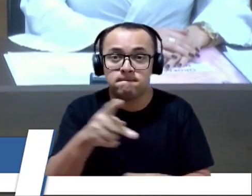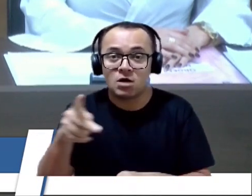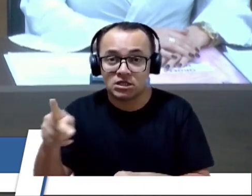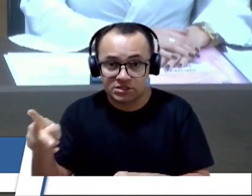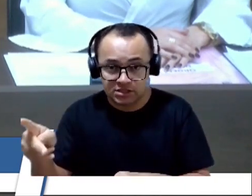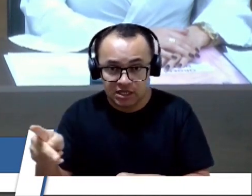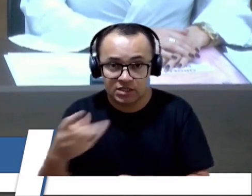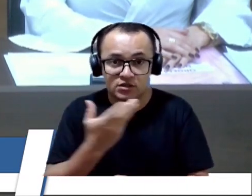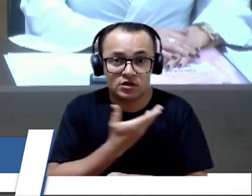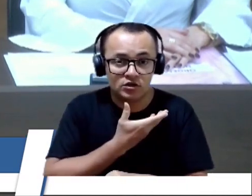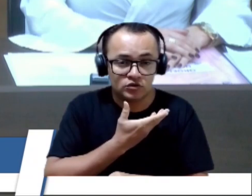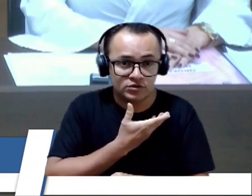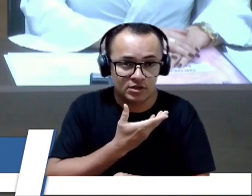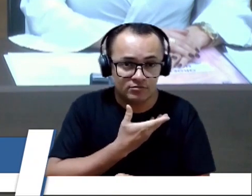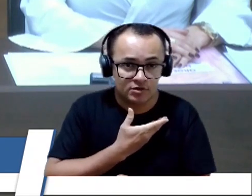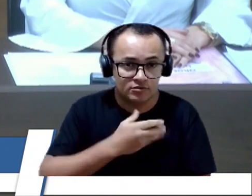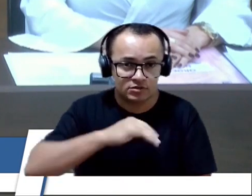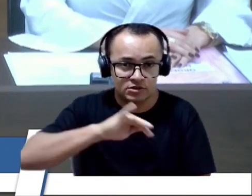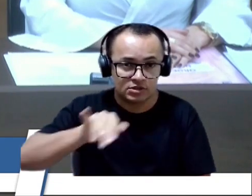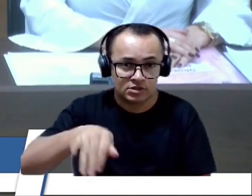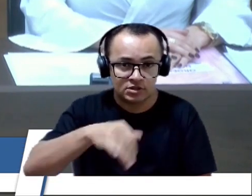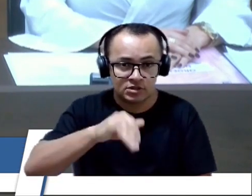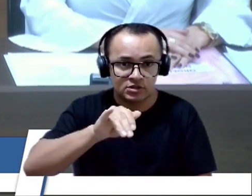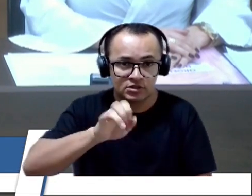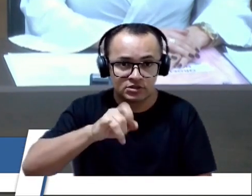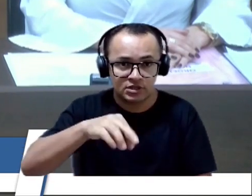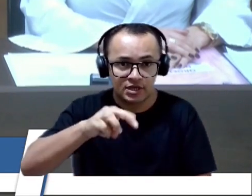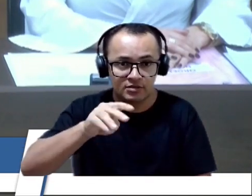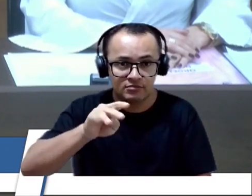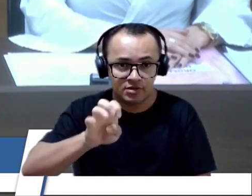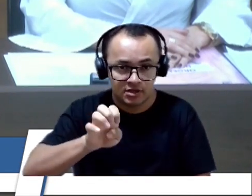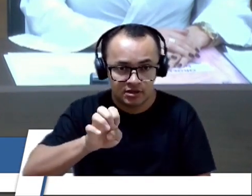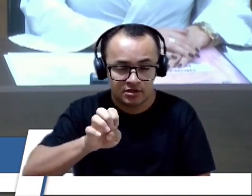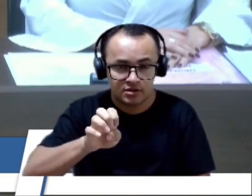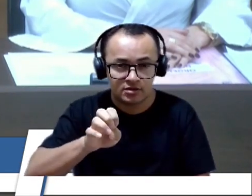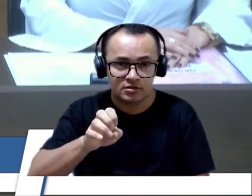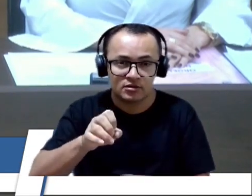amigos Jaime Luiz Barbosa do Carmo, de 2005 a